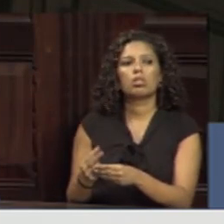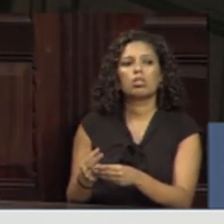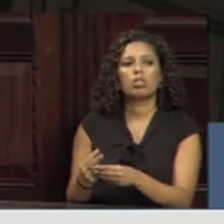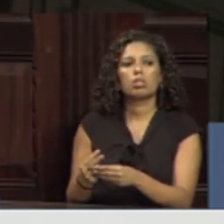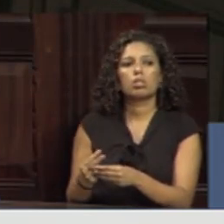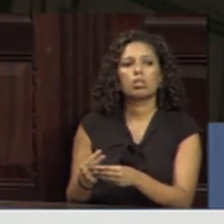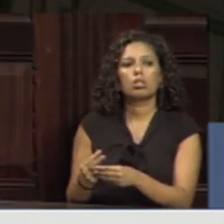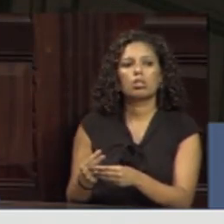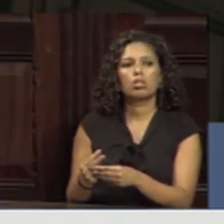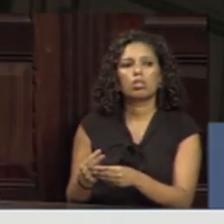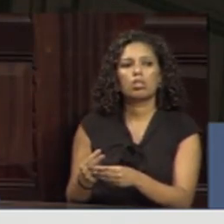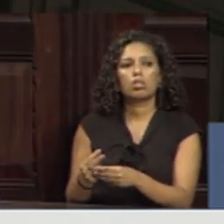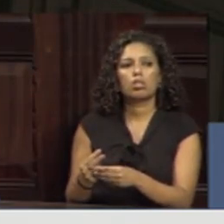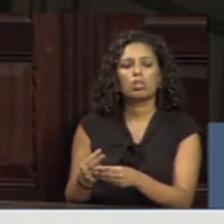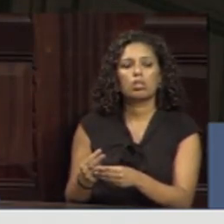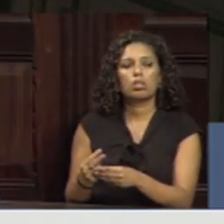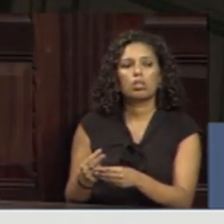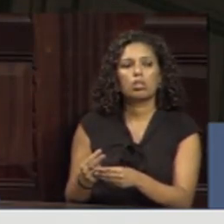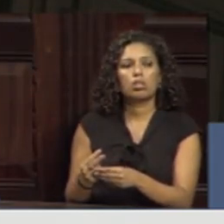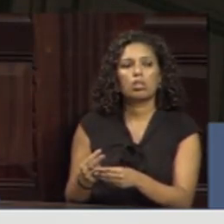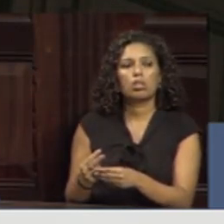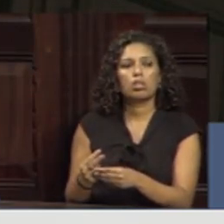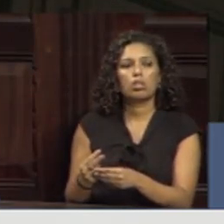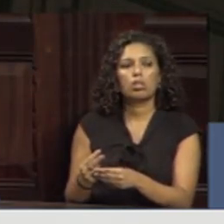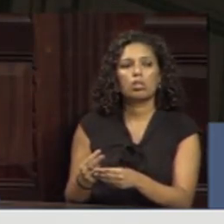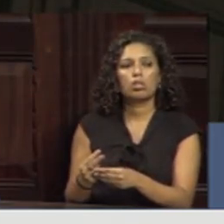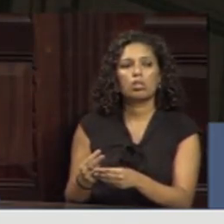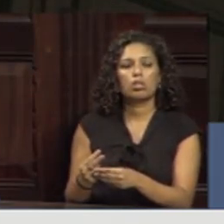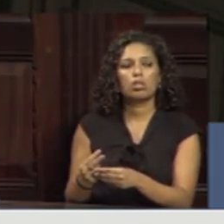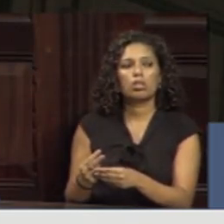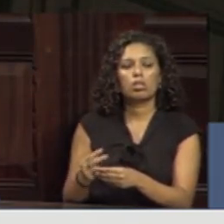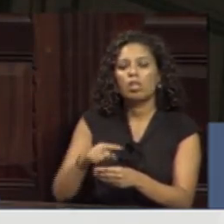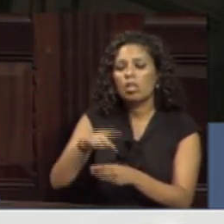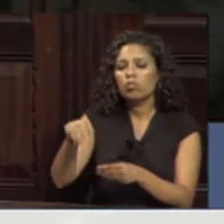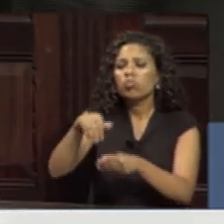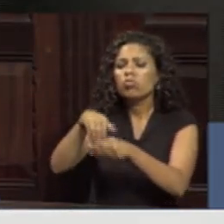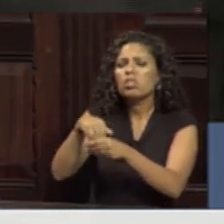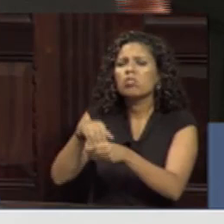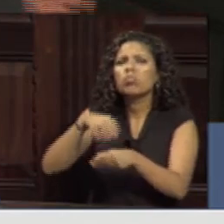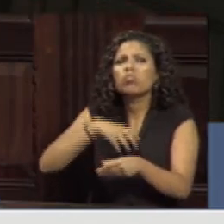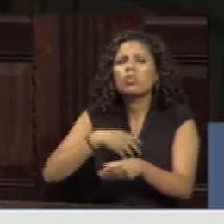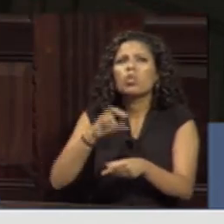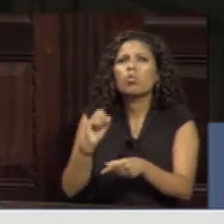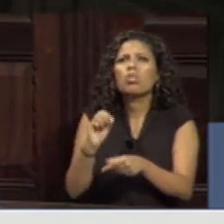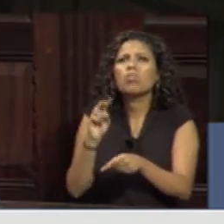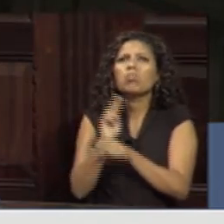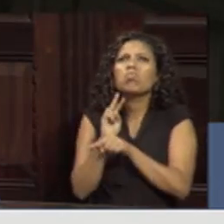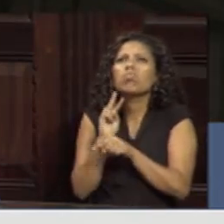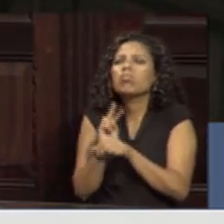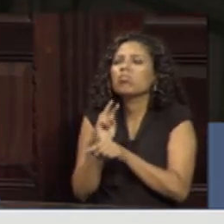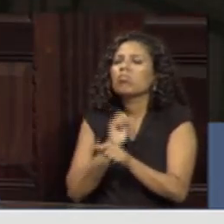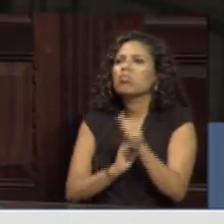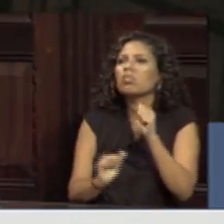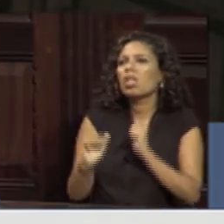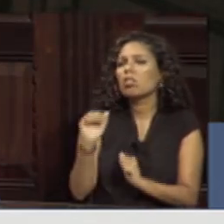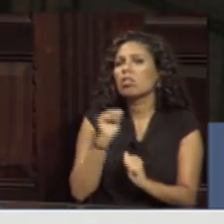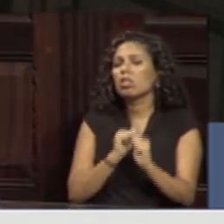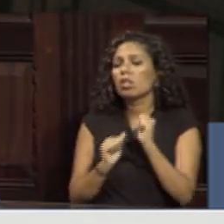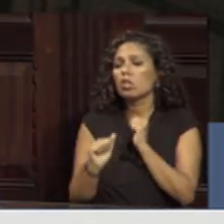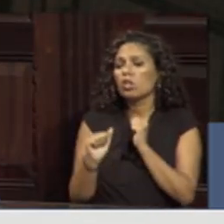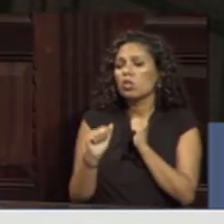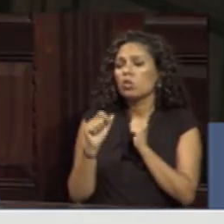no pleito municipal da cidade do Rio de Janeiro, a esperança de ter uma mulher muito